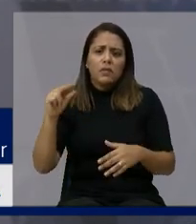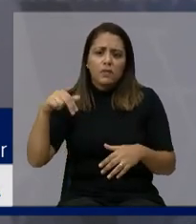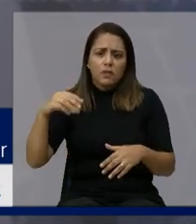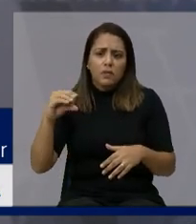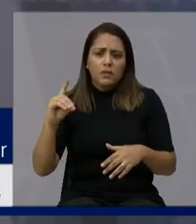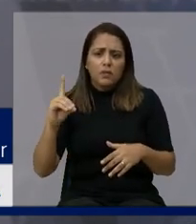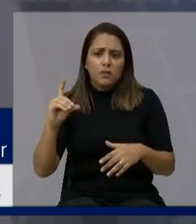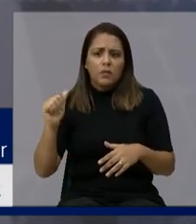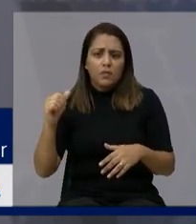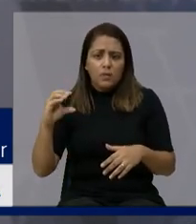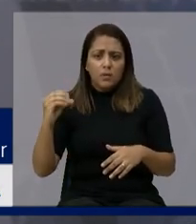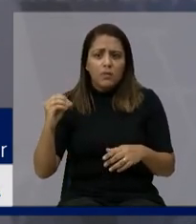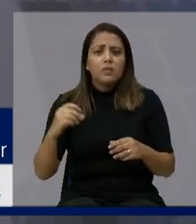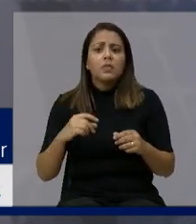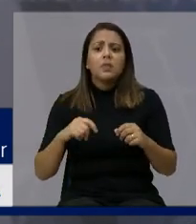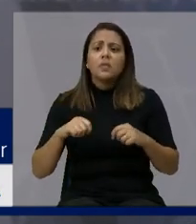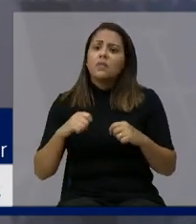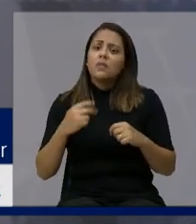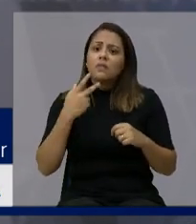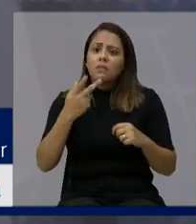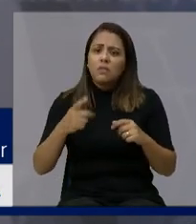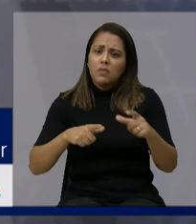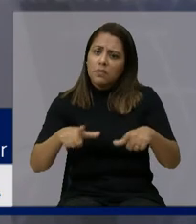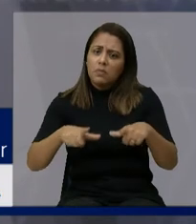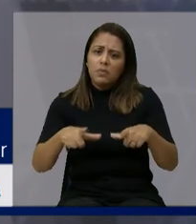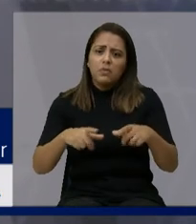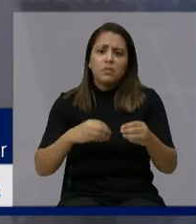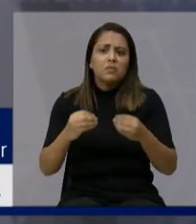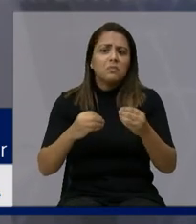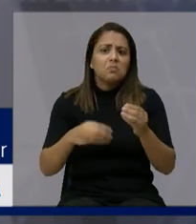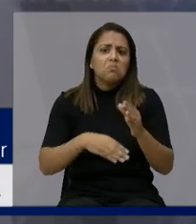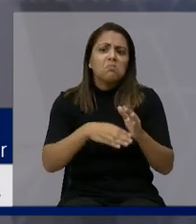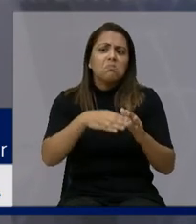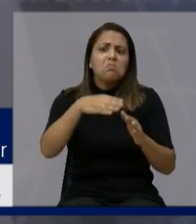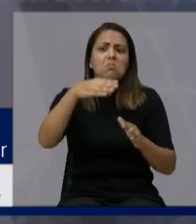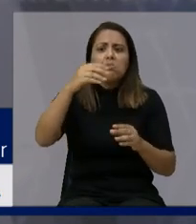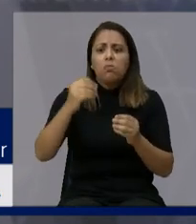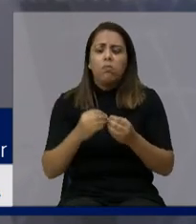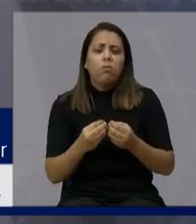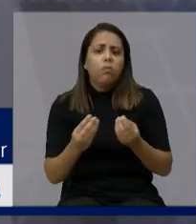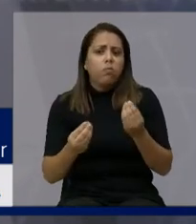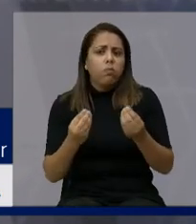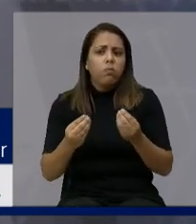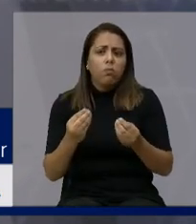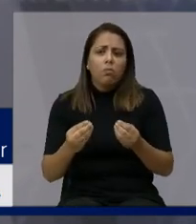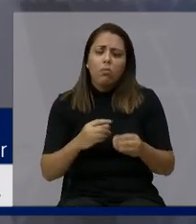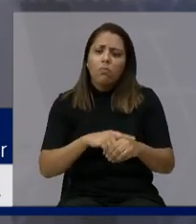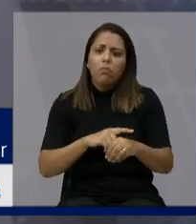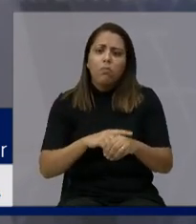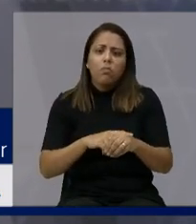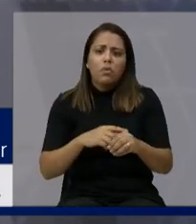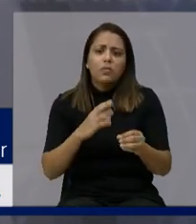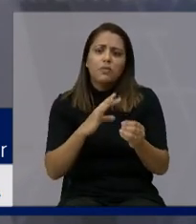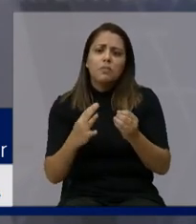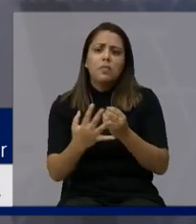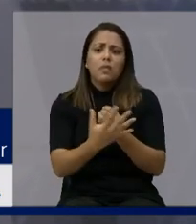a seus trabalhadores ultrapassou e muito neste momento